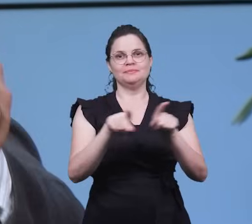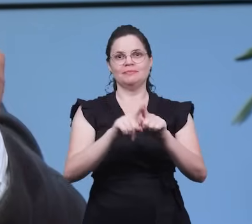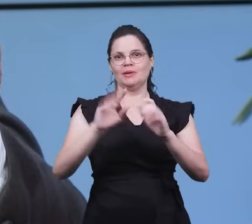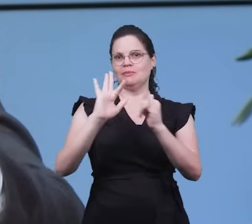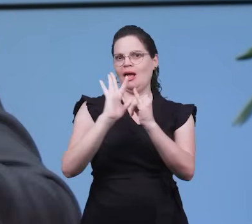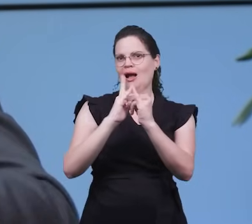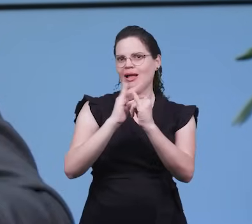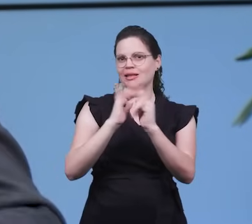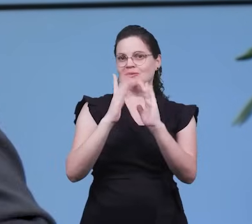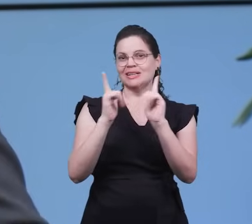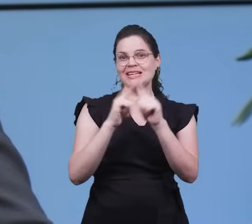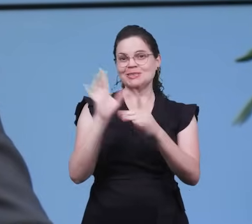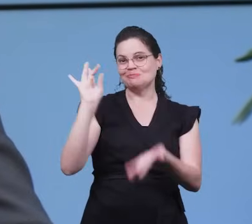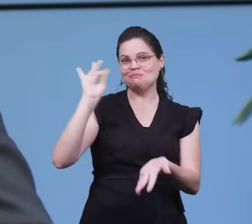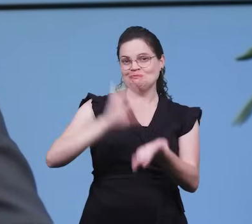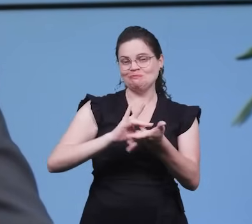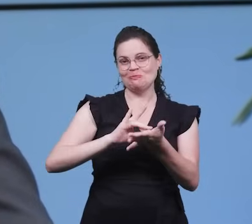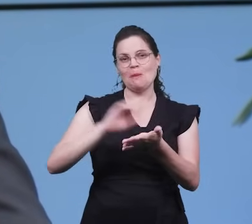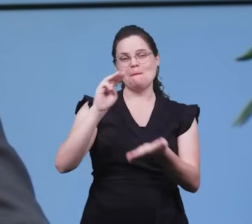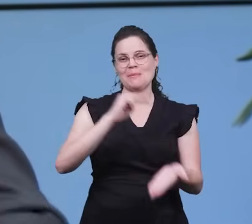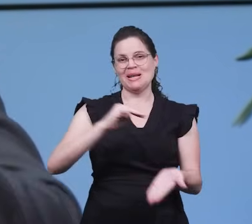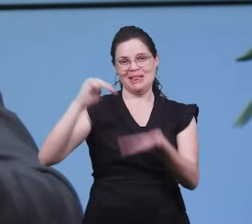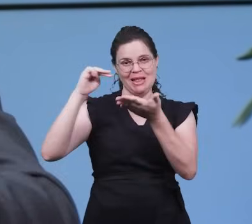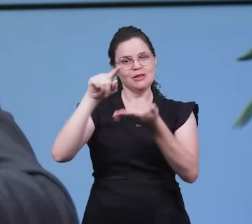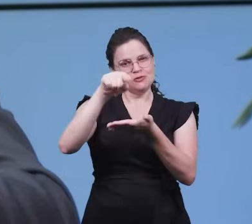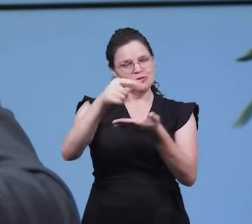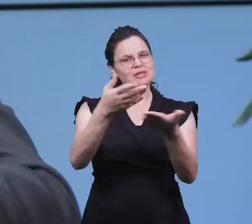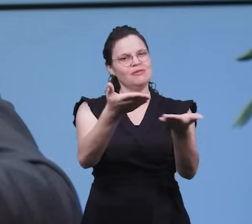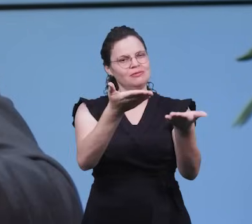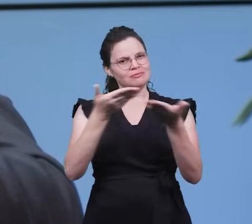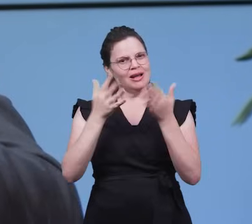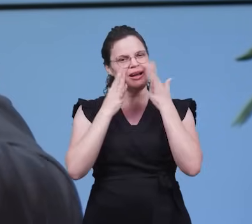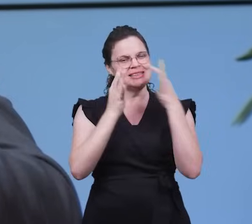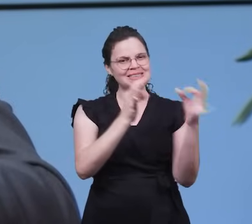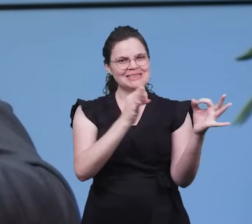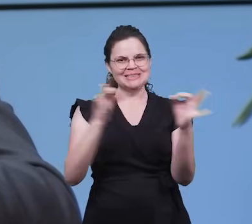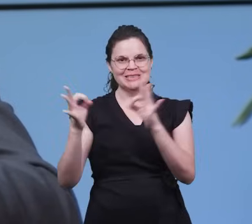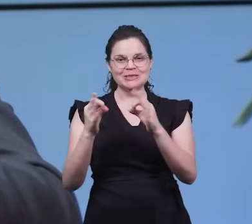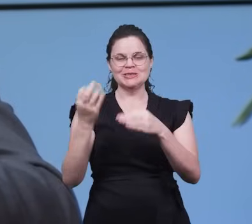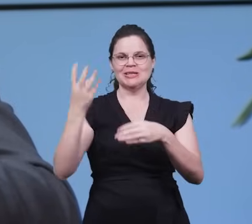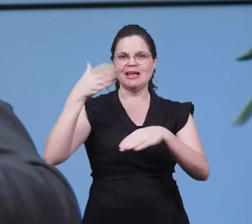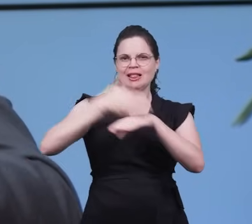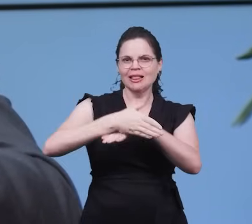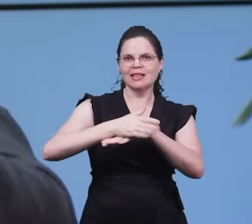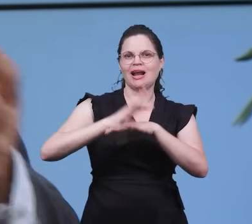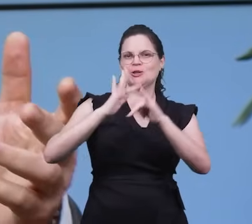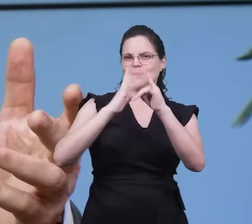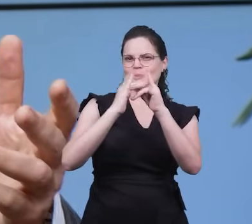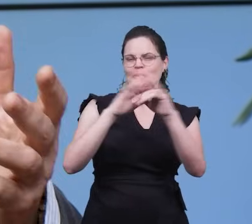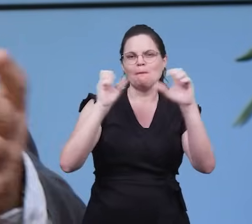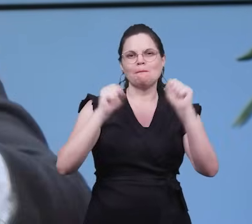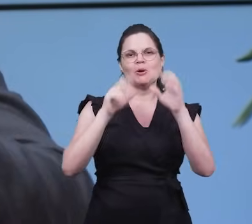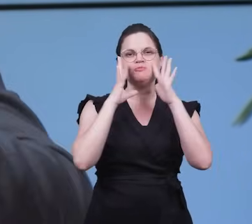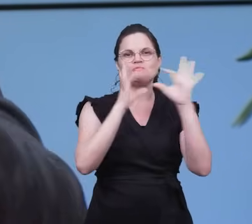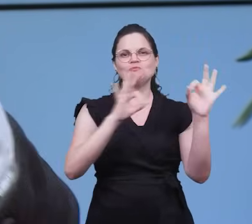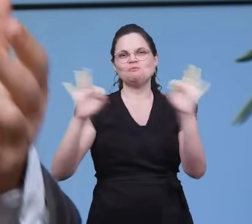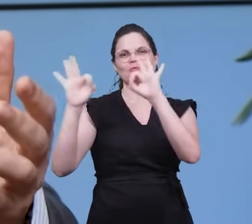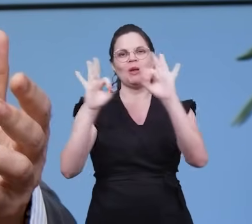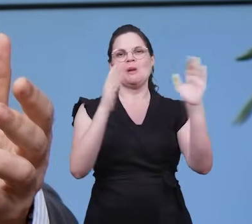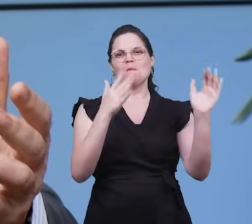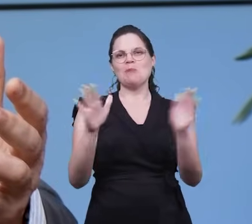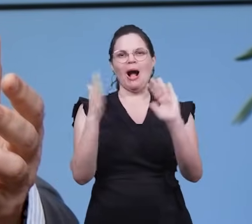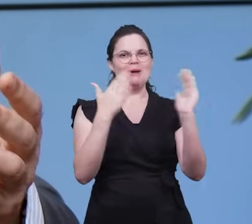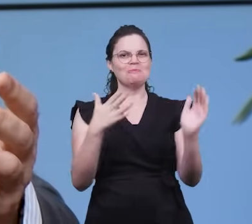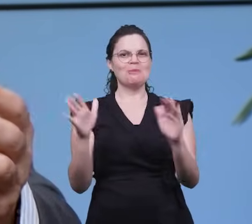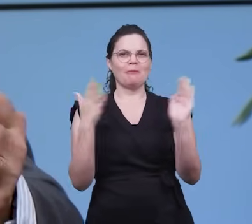do canal da Igreja Cristã Maranata no YouTube. Você é nosso convidado para acessar esse canal, para navegar entre os diversos